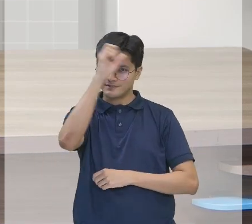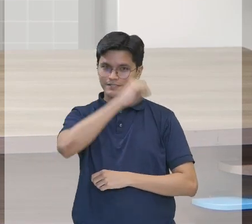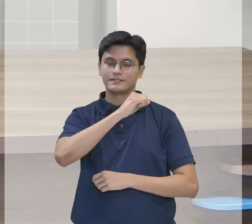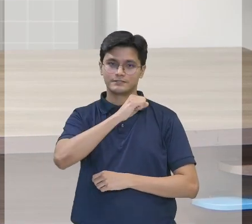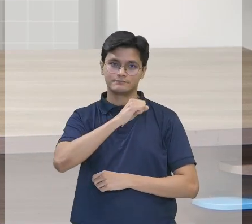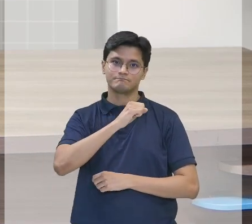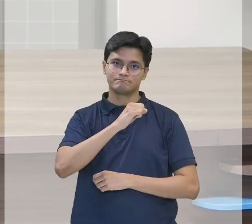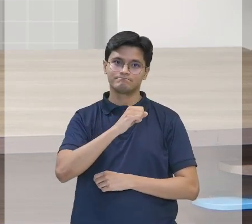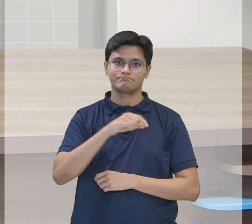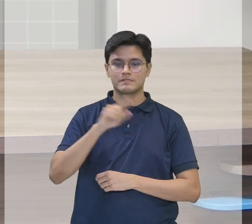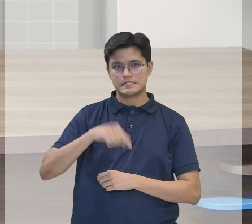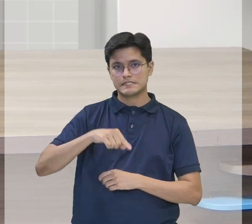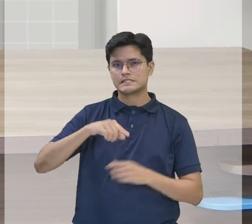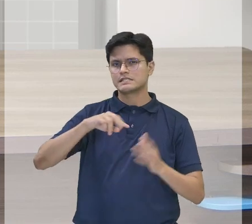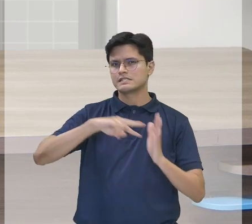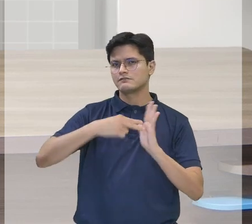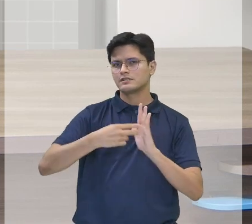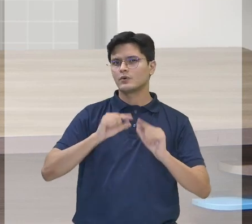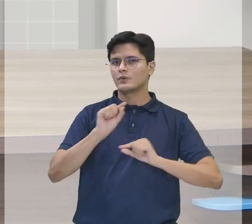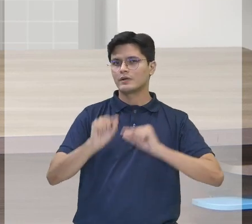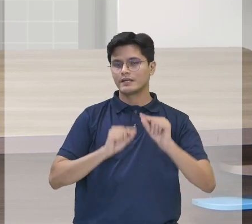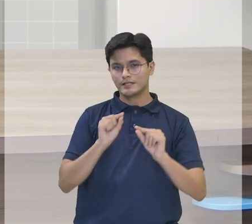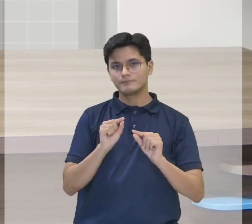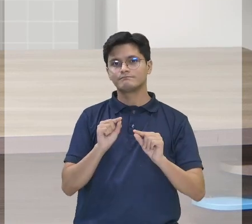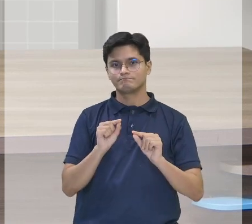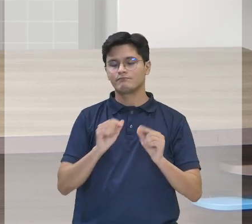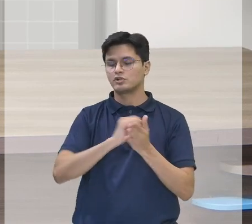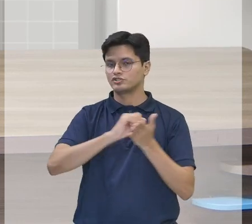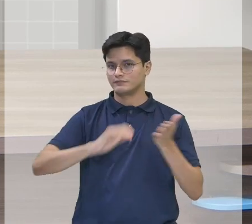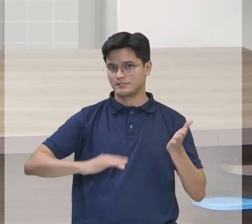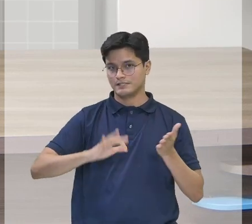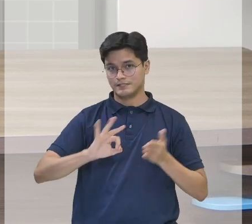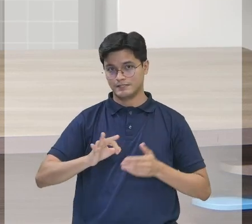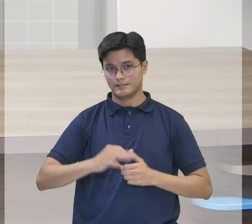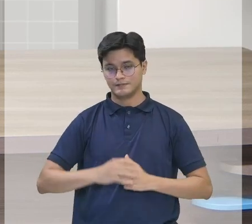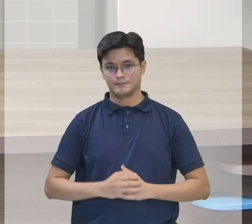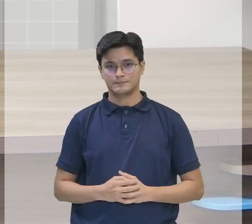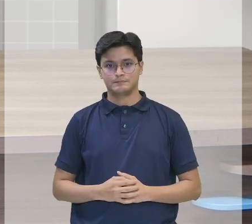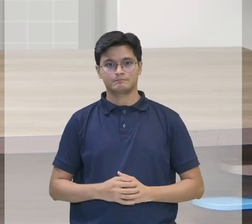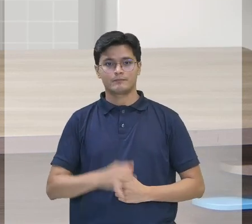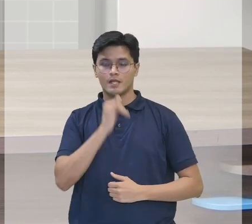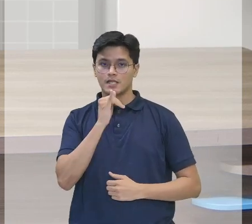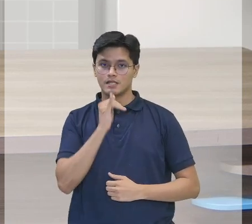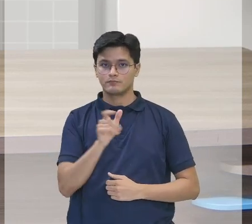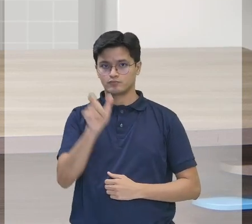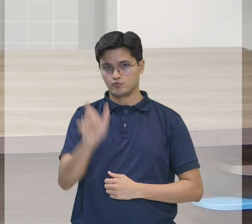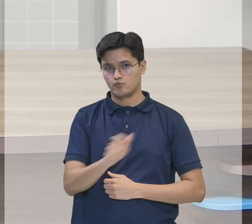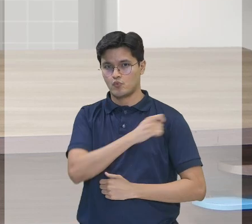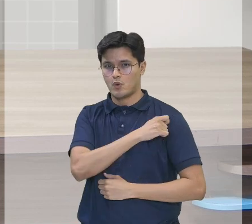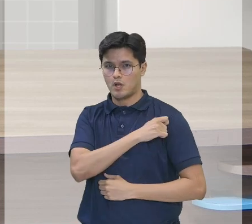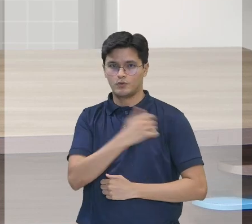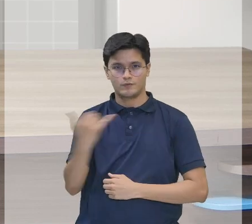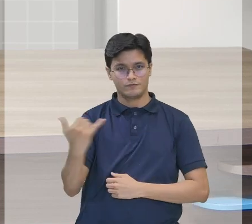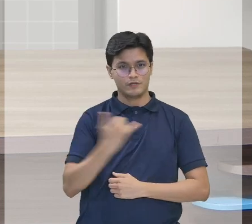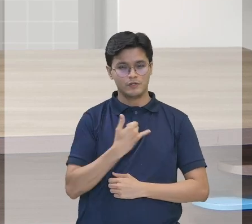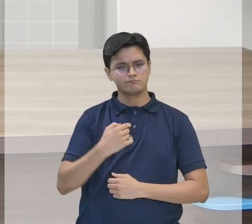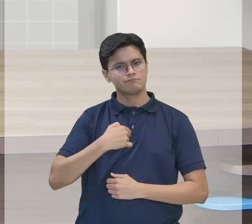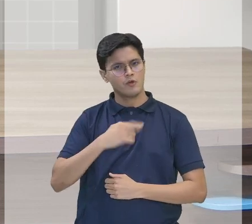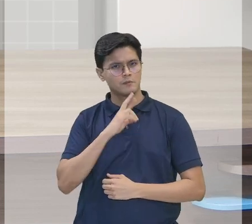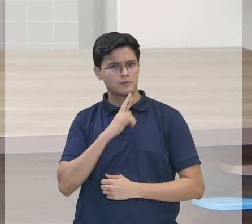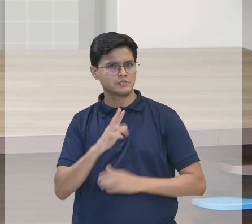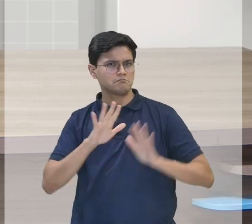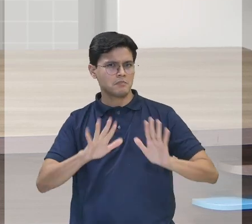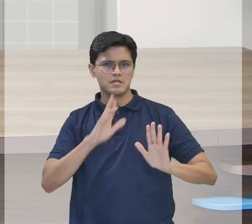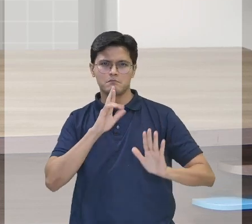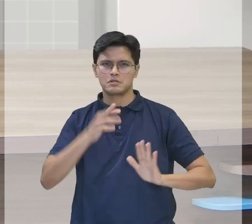chama ali de tarefa. Então, por exemplo, quando ele fez ali e disse, eu respondi, mas eu não sei se está certo, ele entregou ali a